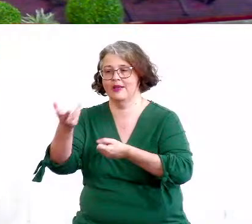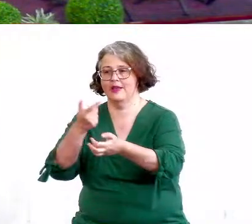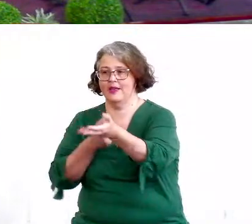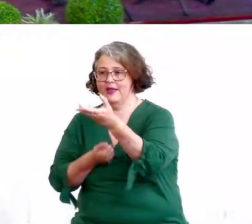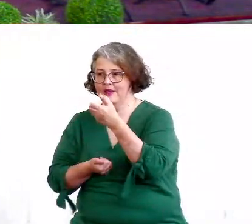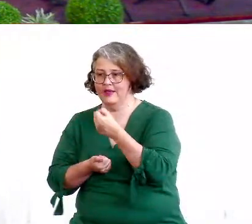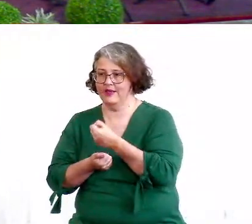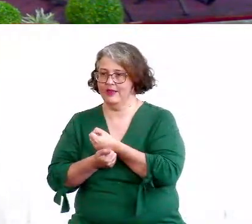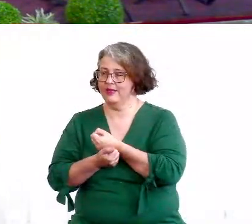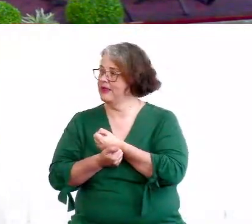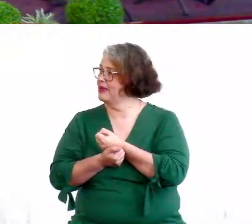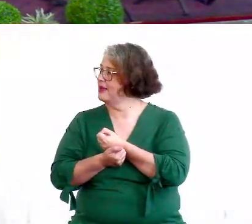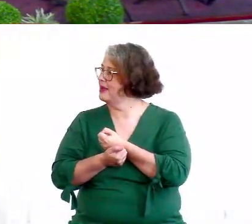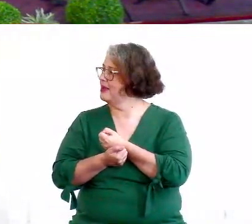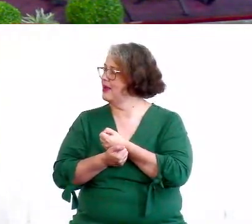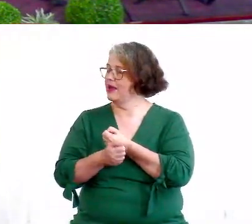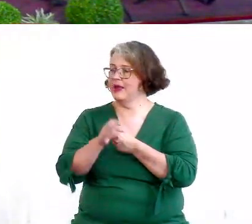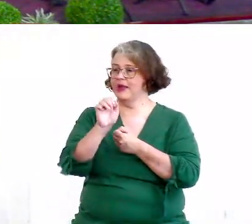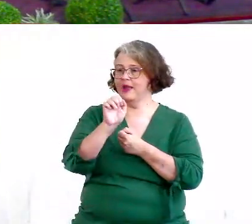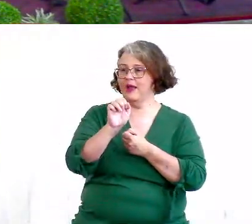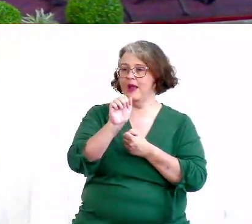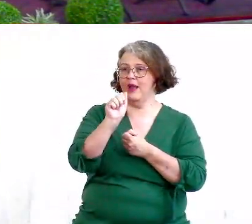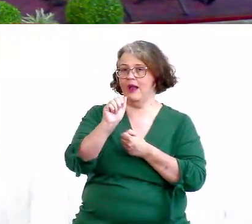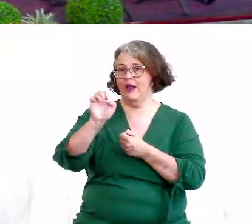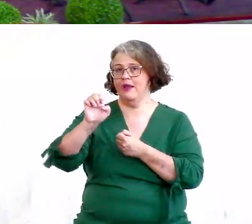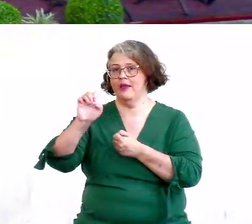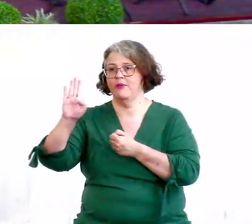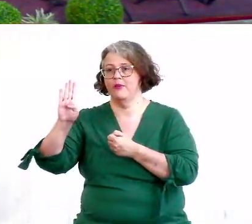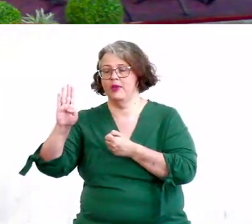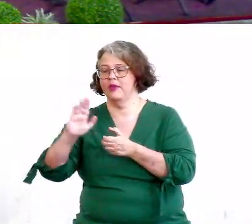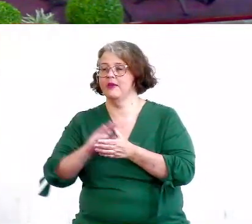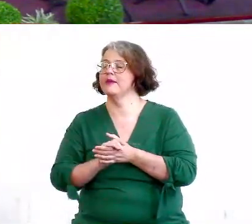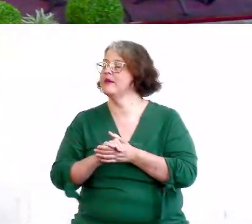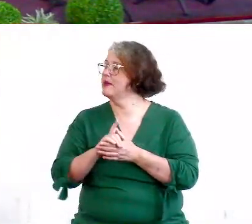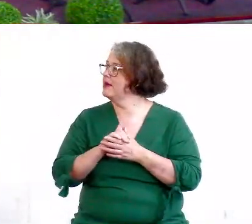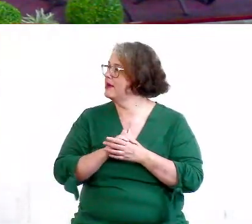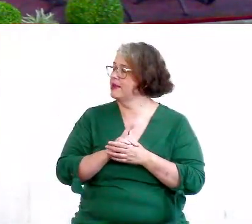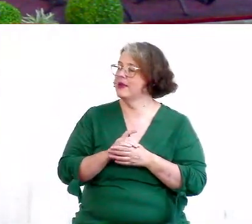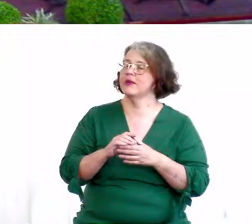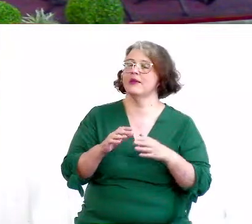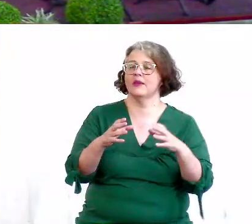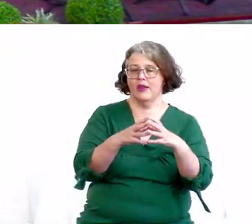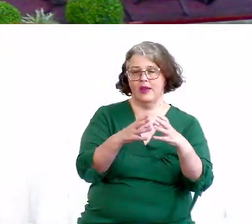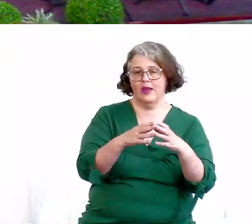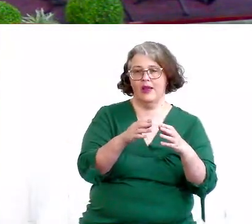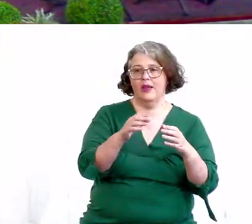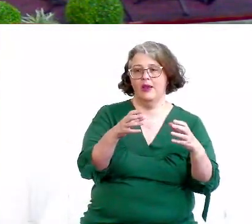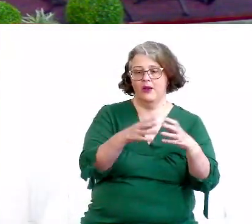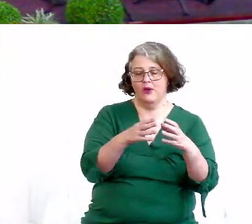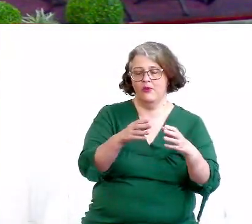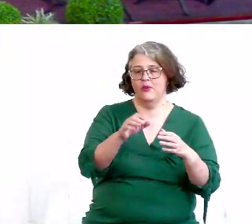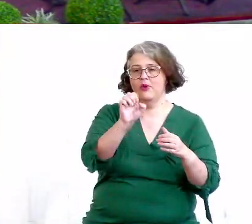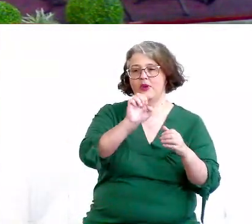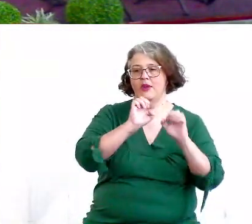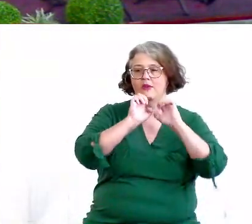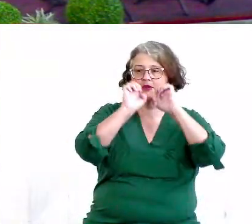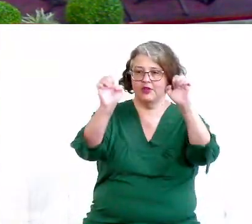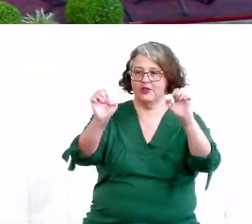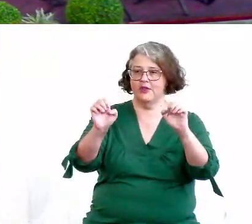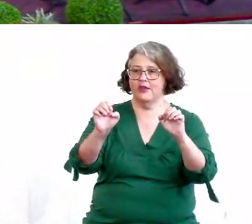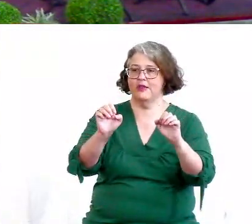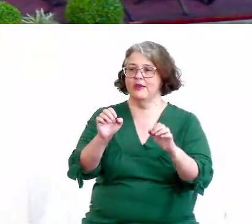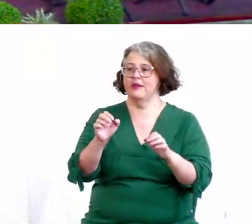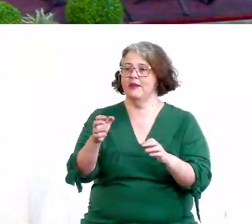a AEB, muitos já conhecem, que é a Associação Evangélica Beneficente, entrou com uma